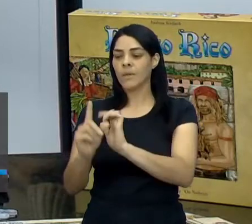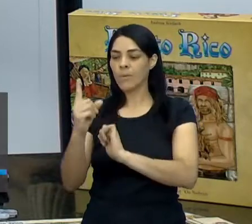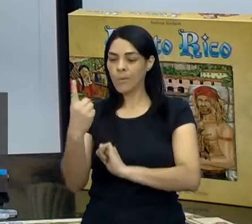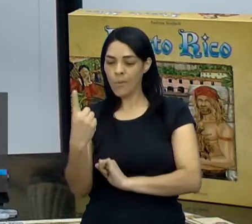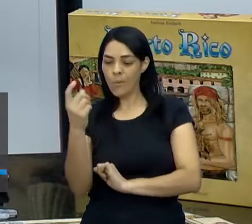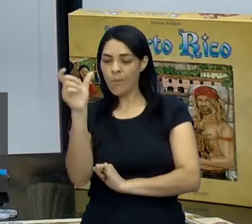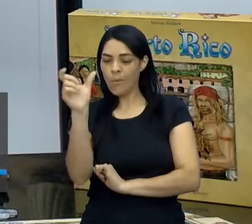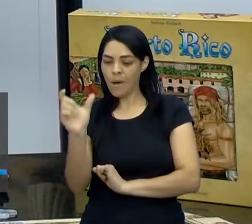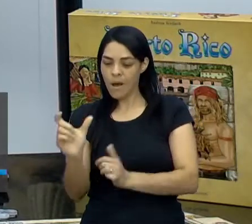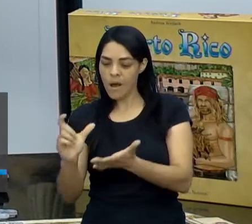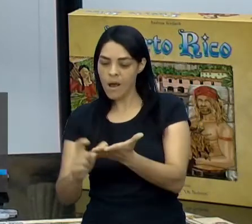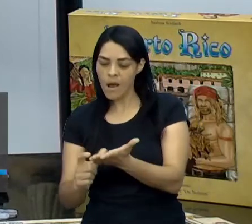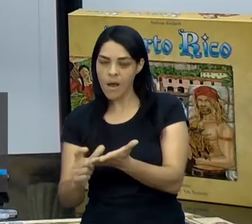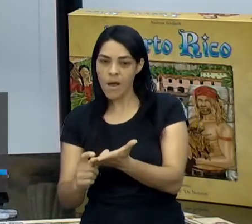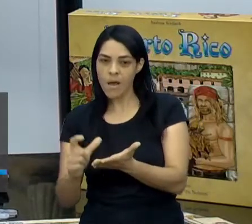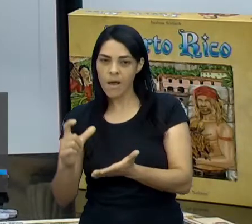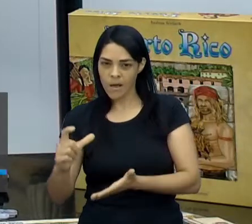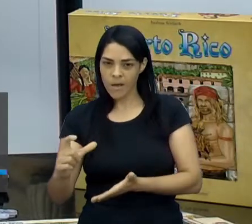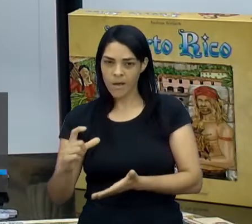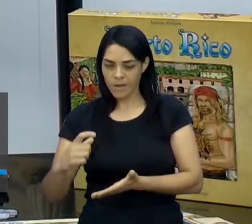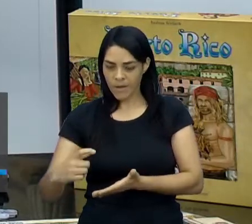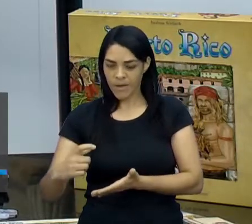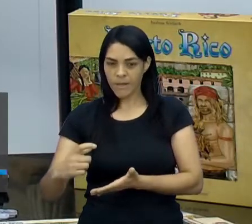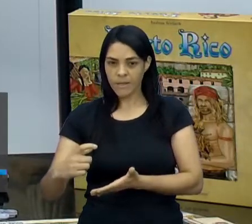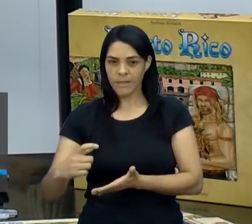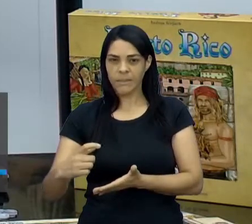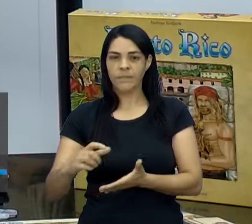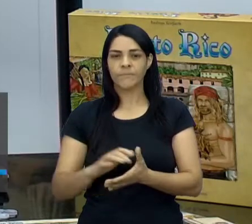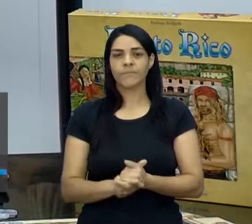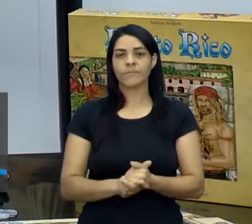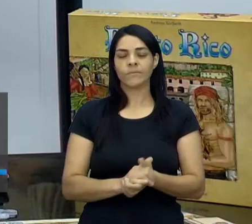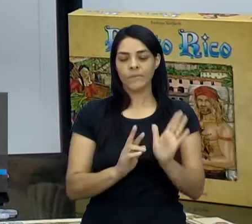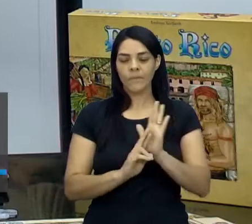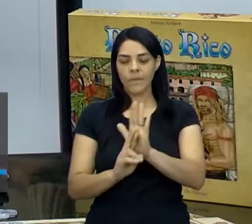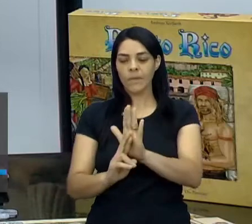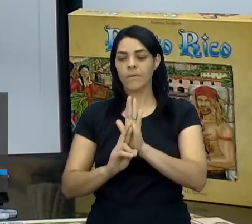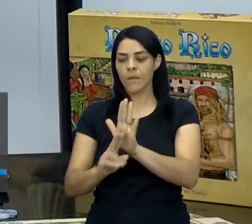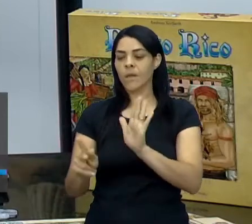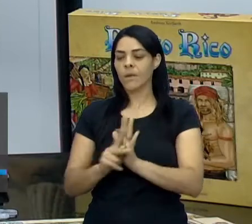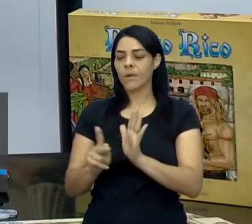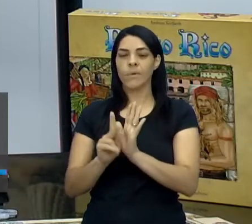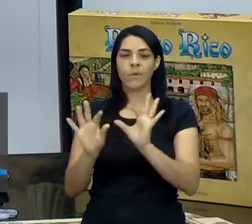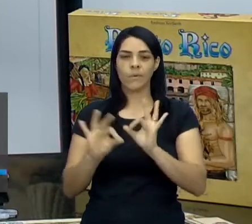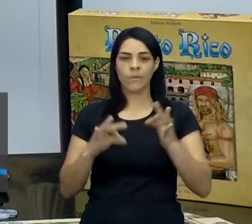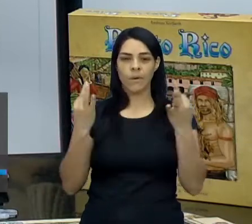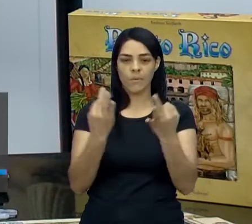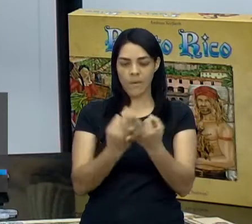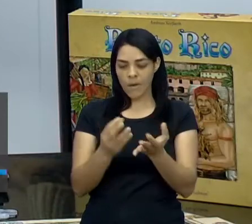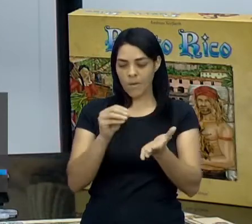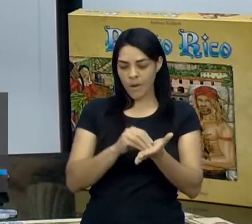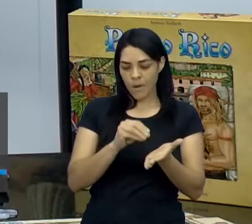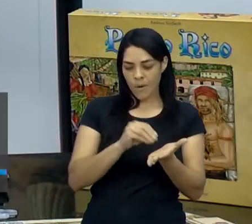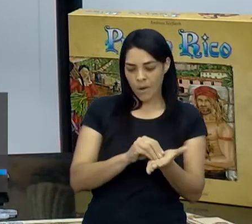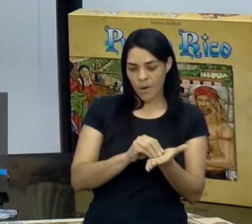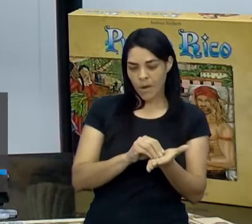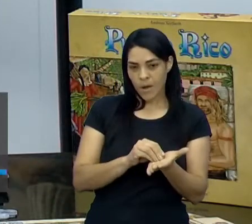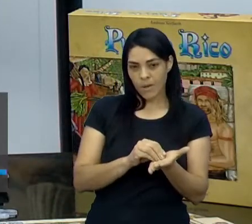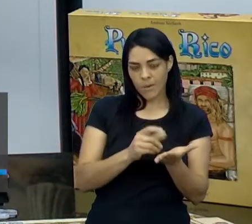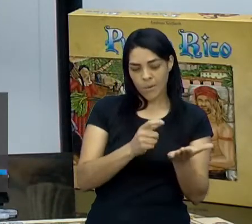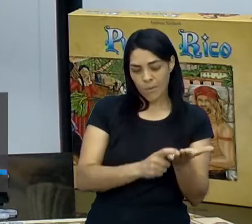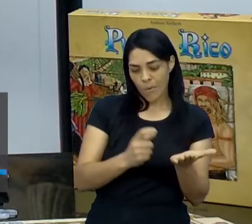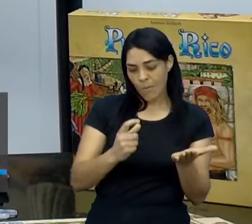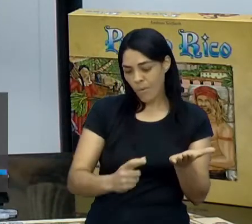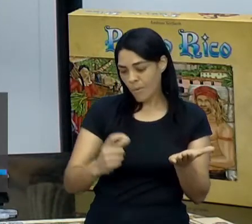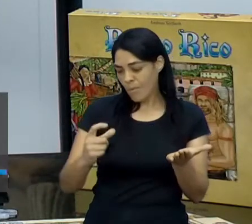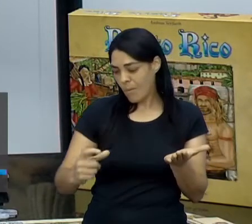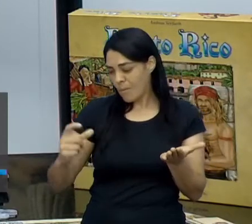coloca a representação do seu familiar nas cartas e vai fazendo as ações dos lugares que você posicionou eles. E cada carta vai dar uma